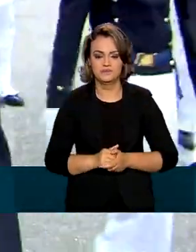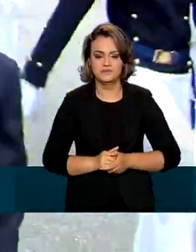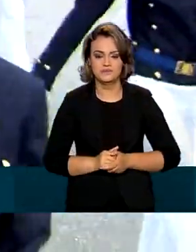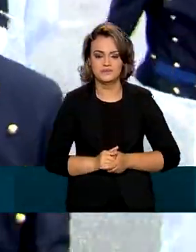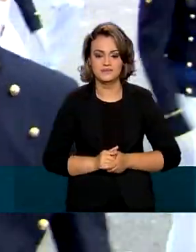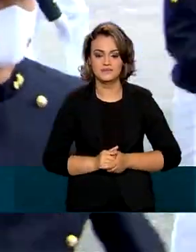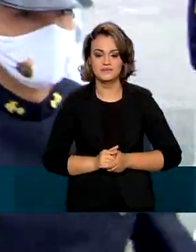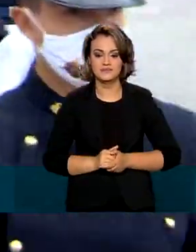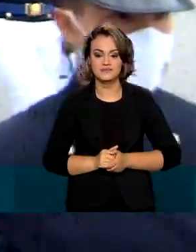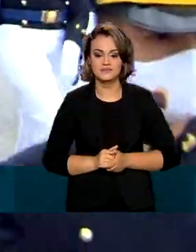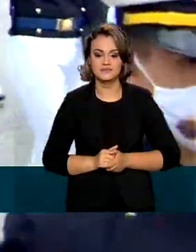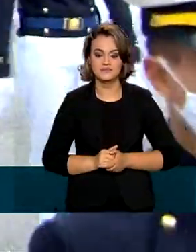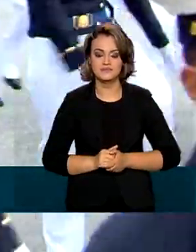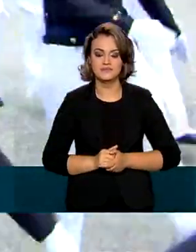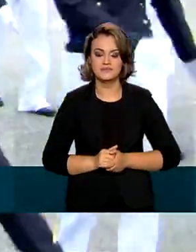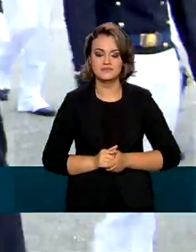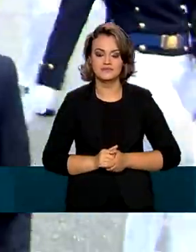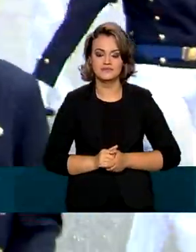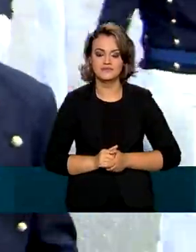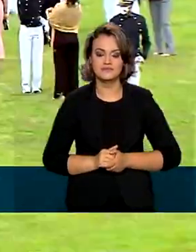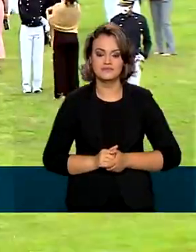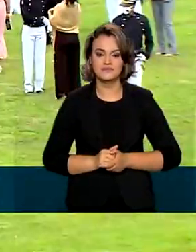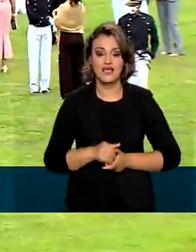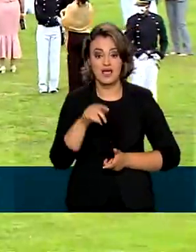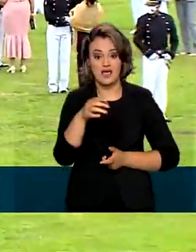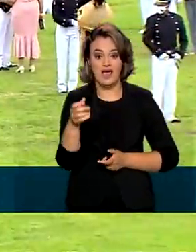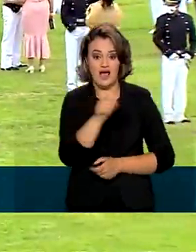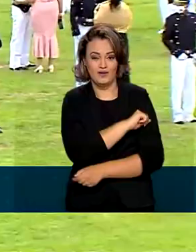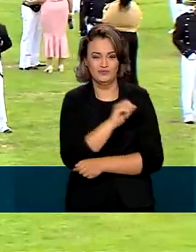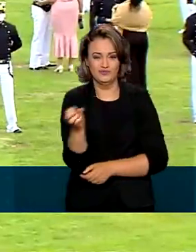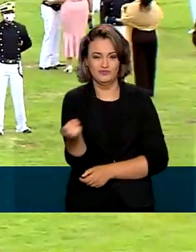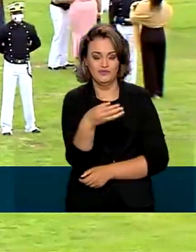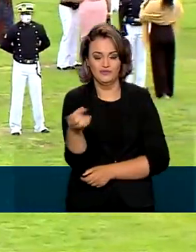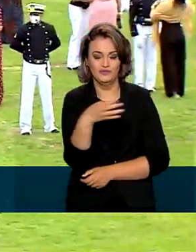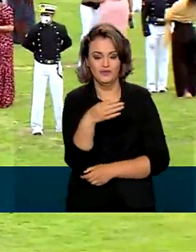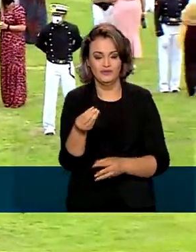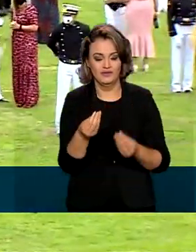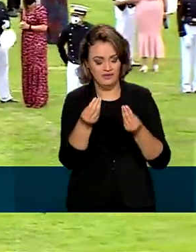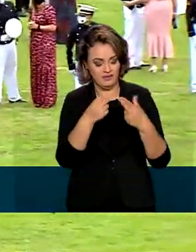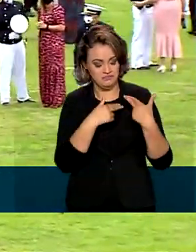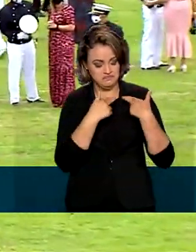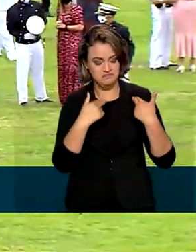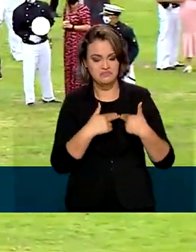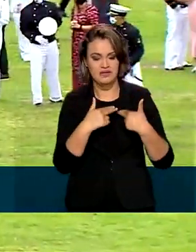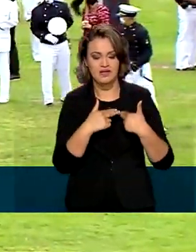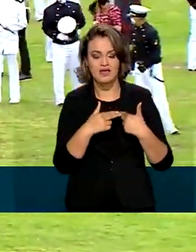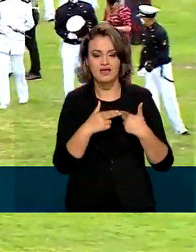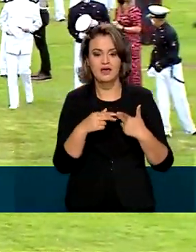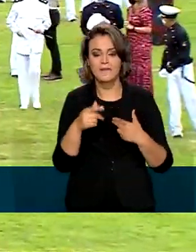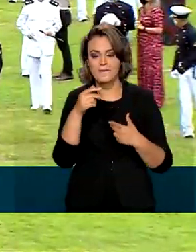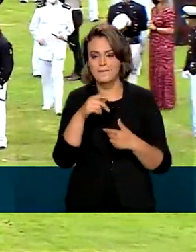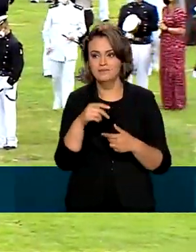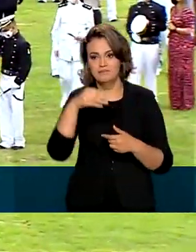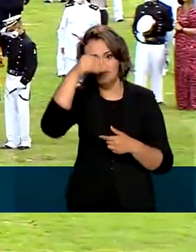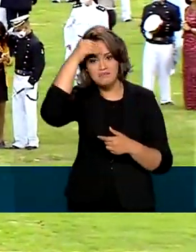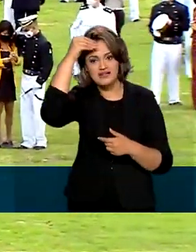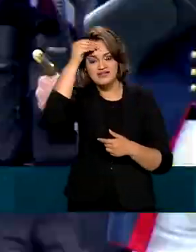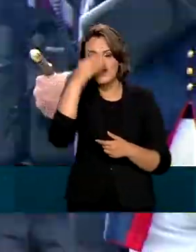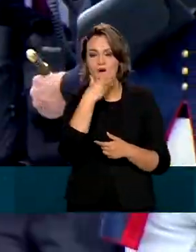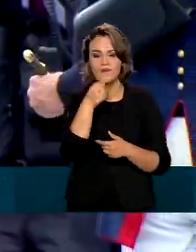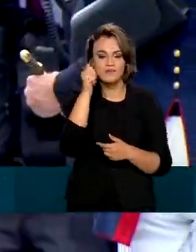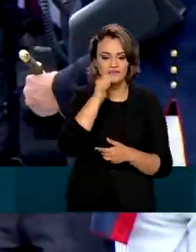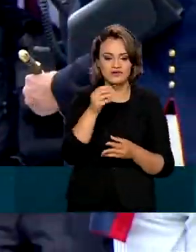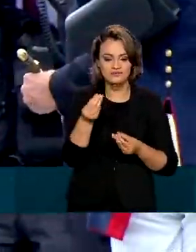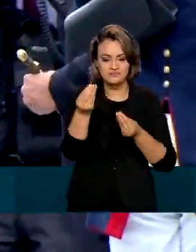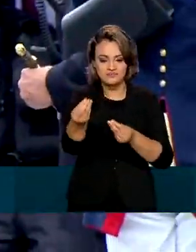e e os novos aspirantes receberão o spadin das mãos de seus padrinhos e madrinhas